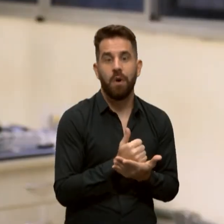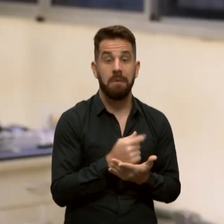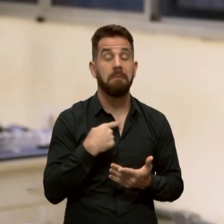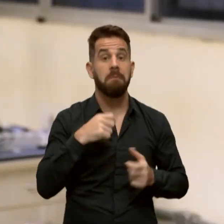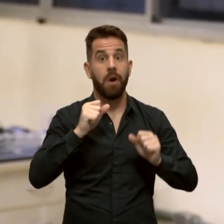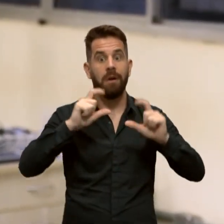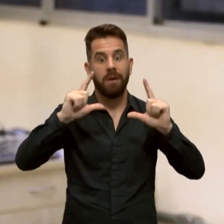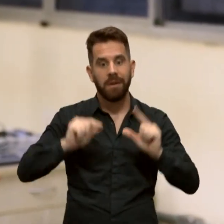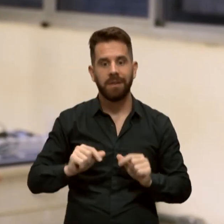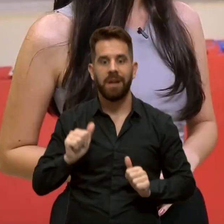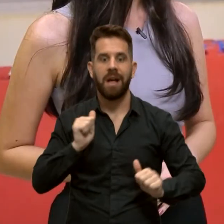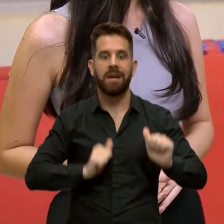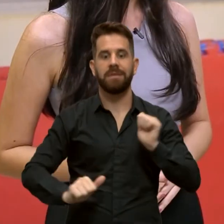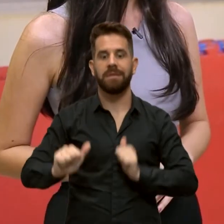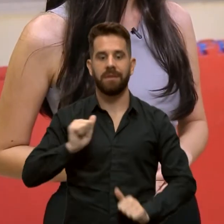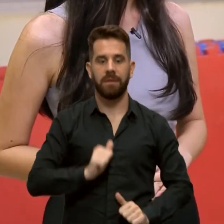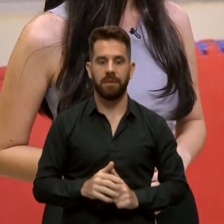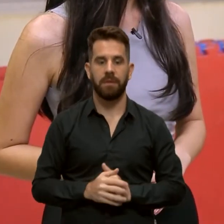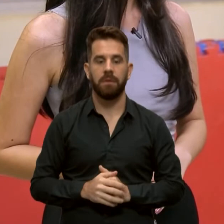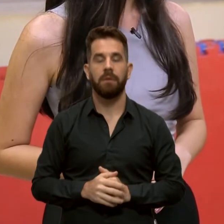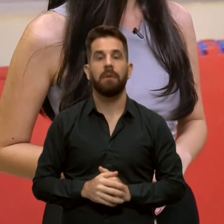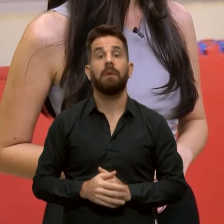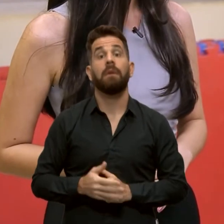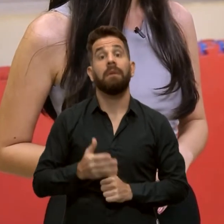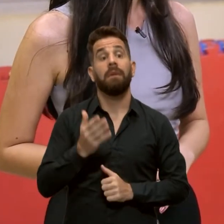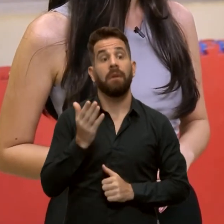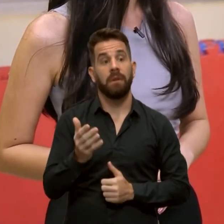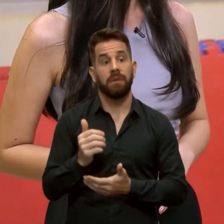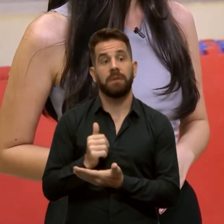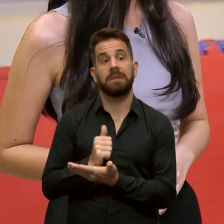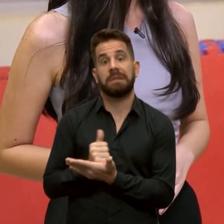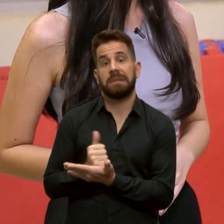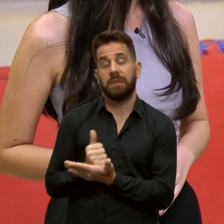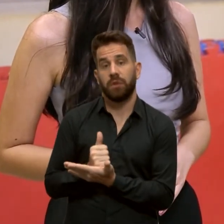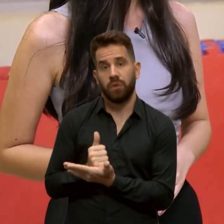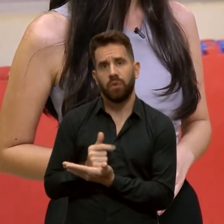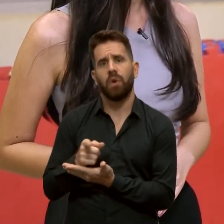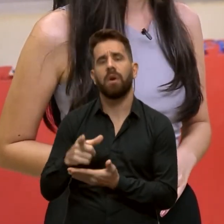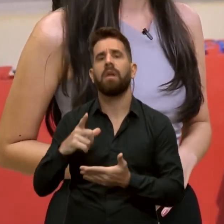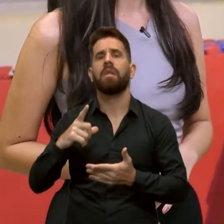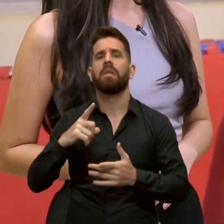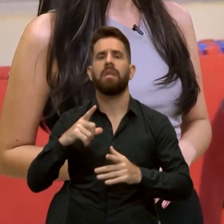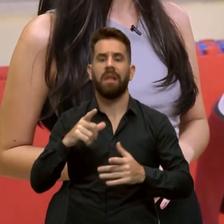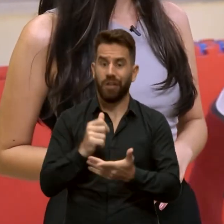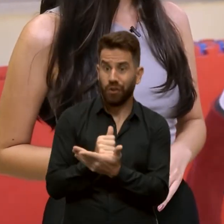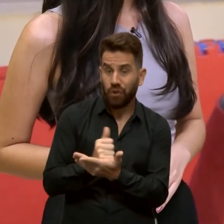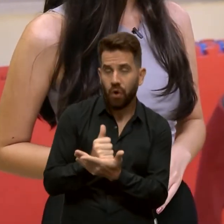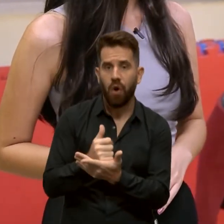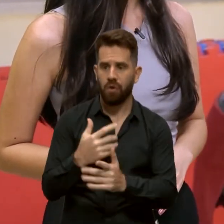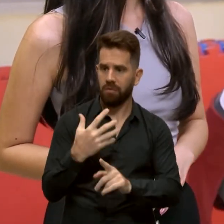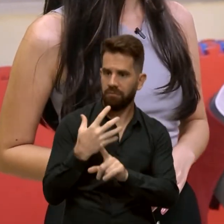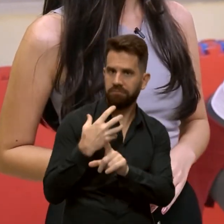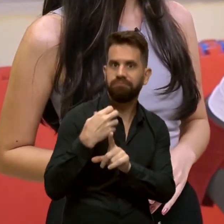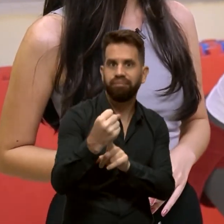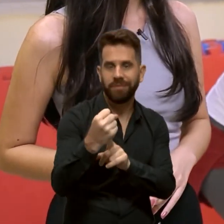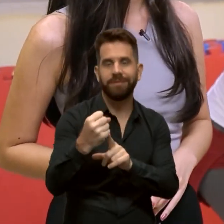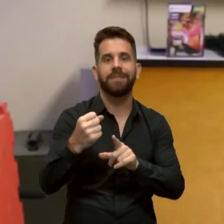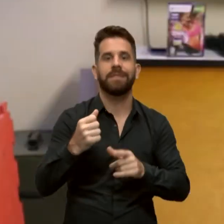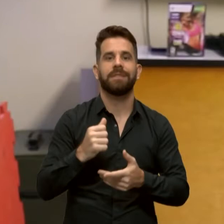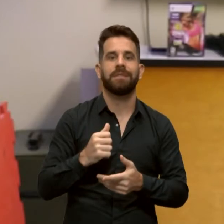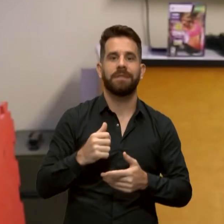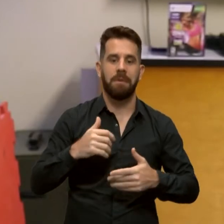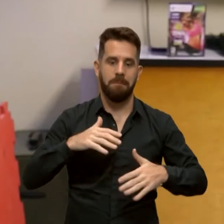Os Exergames são jogos controlados por movimentos corporais. Ou seja, é a mistura